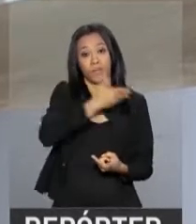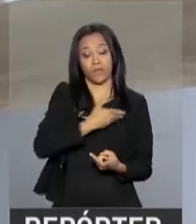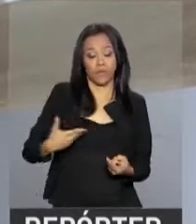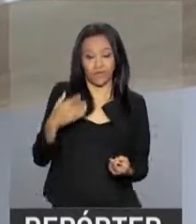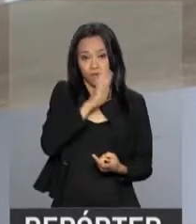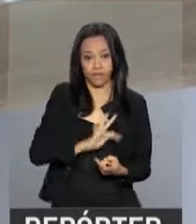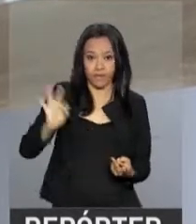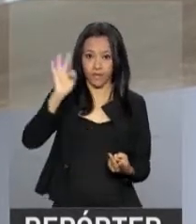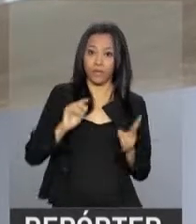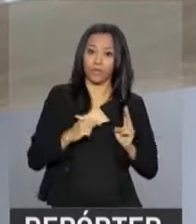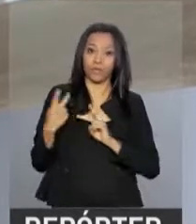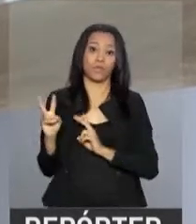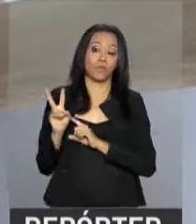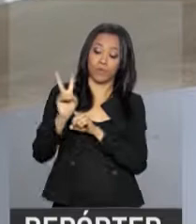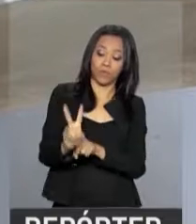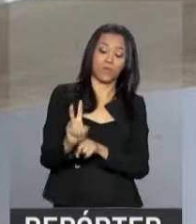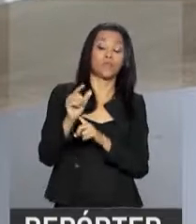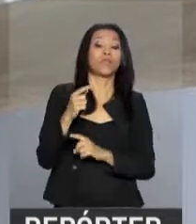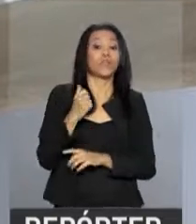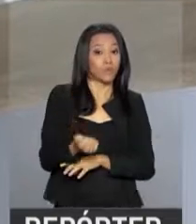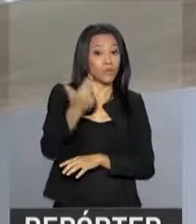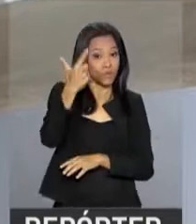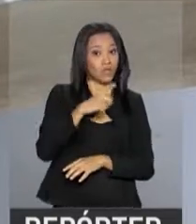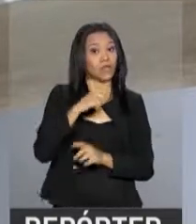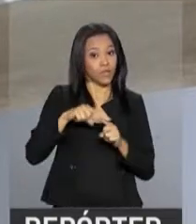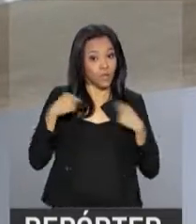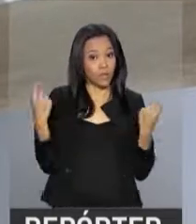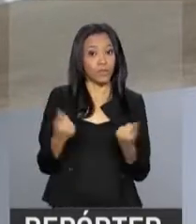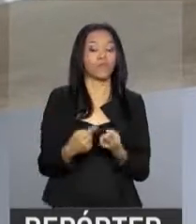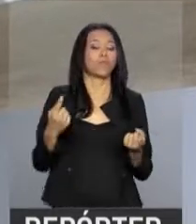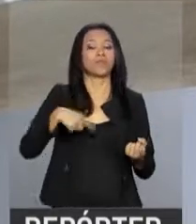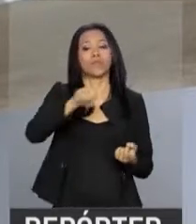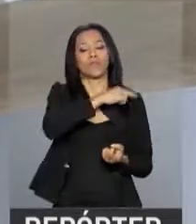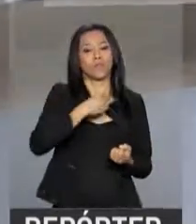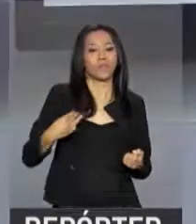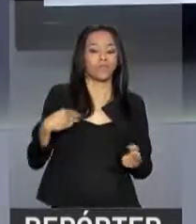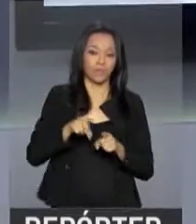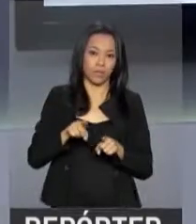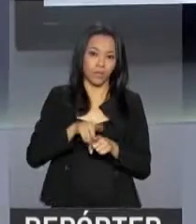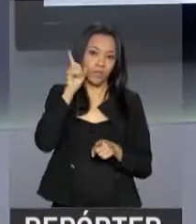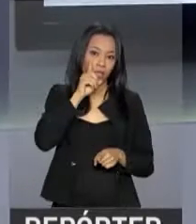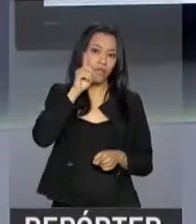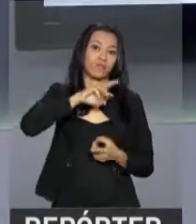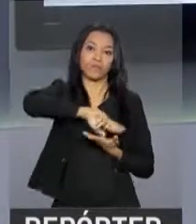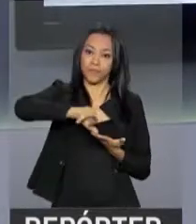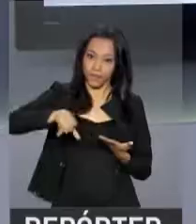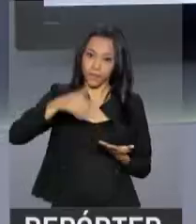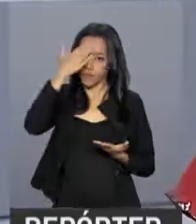presidente michel temer terá reuniões com ministros e parlamentares carol é com você obrigada pelas informações